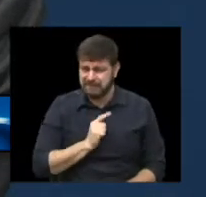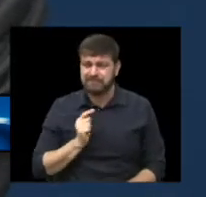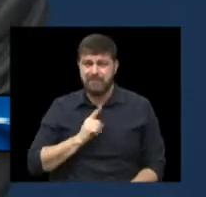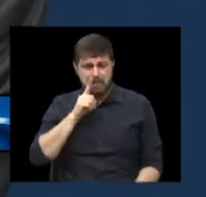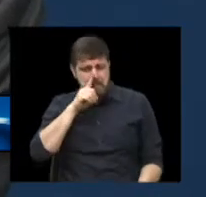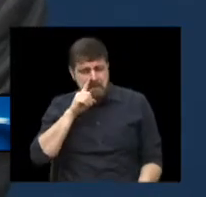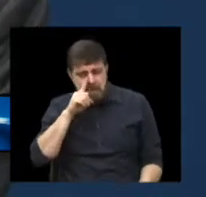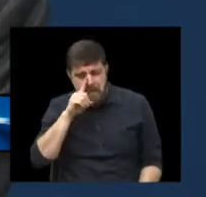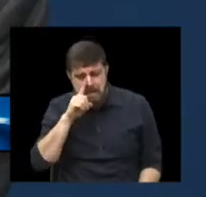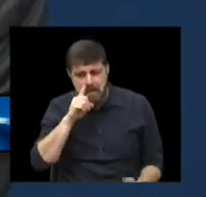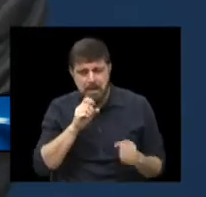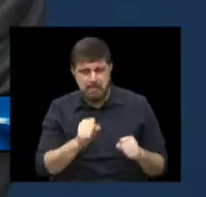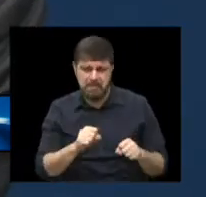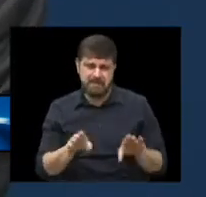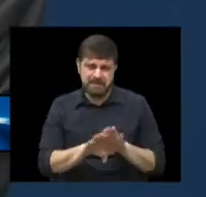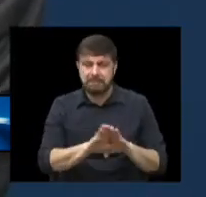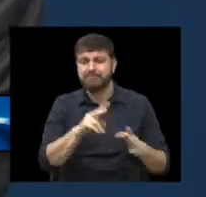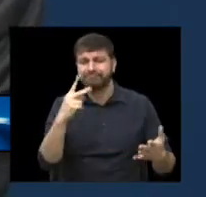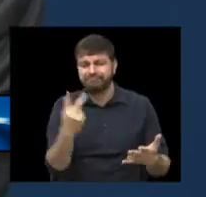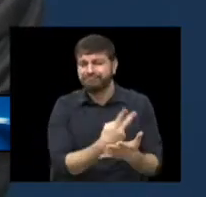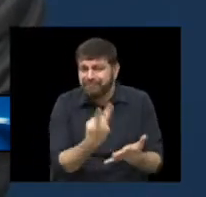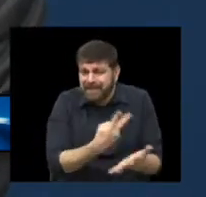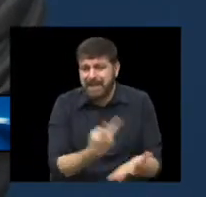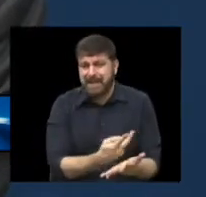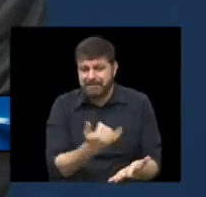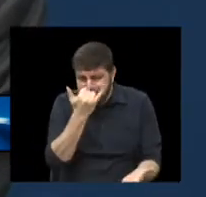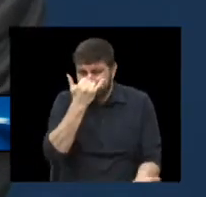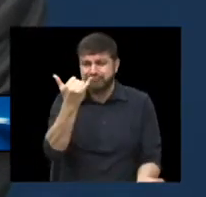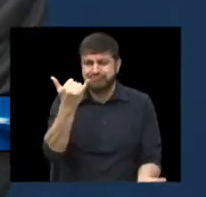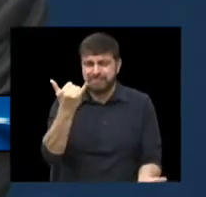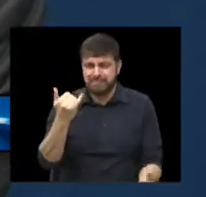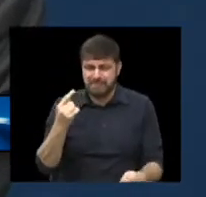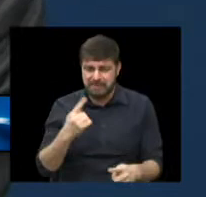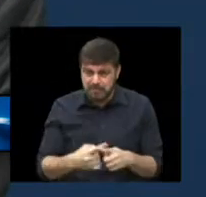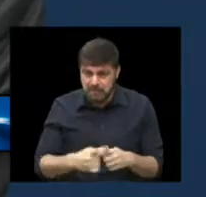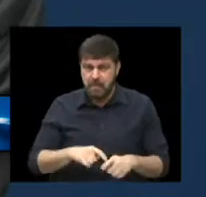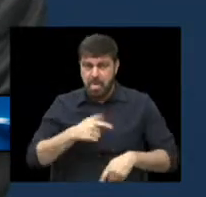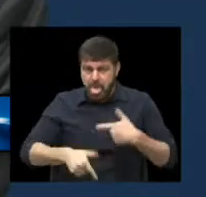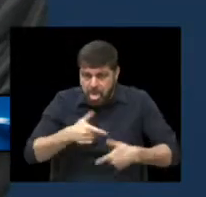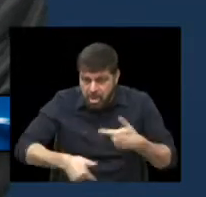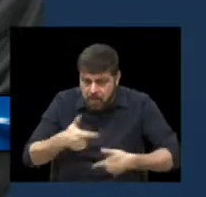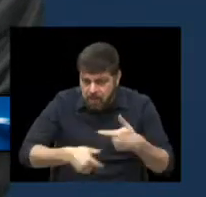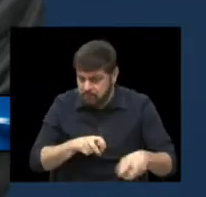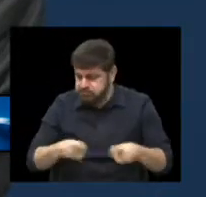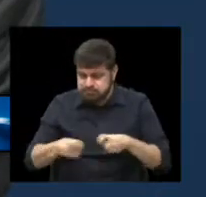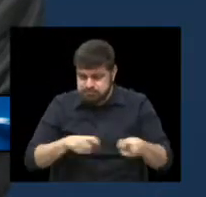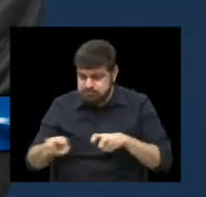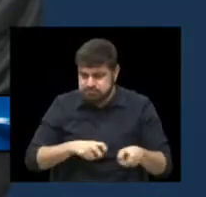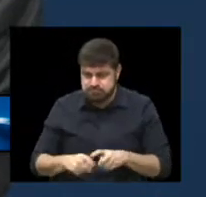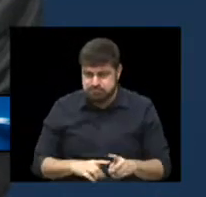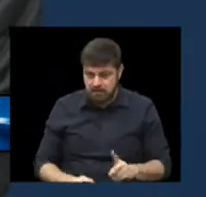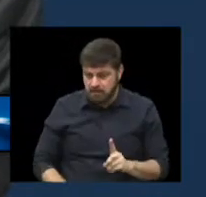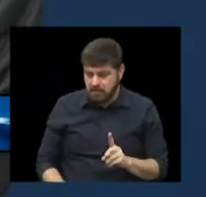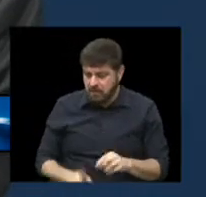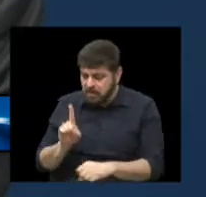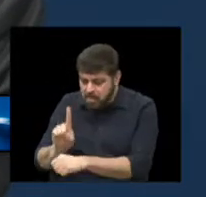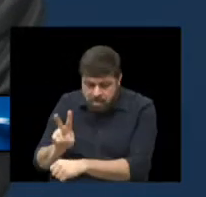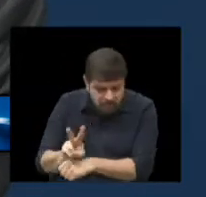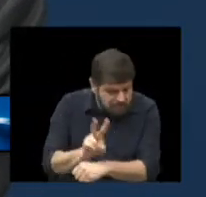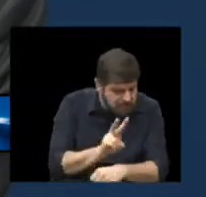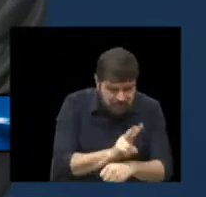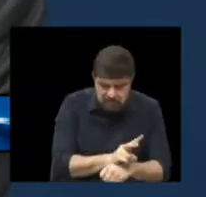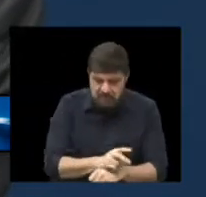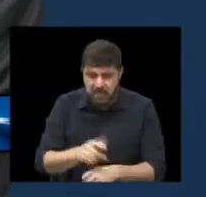vulneráveis e mais sujeitas, inclusive, ao erro, em decorrência do excesso de pacientes por profissional, né,